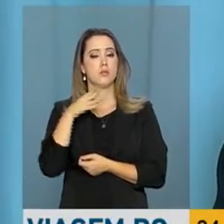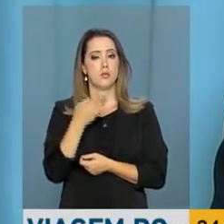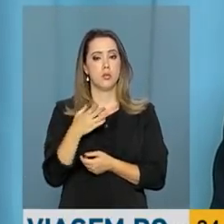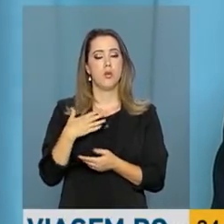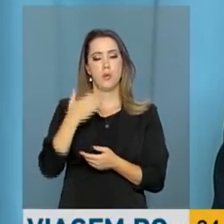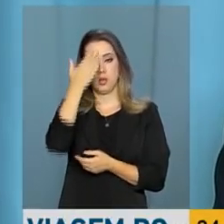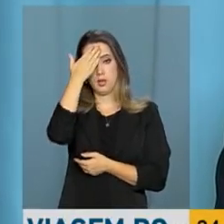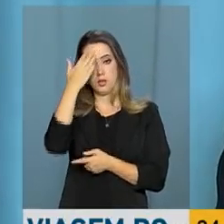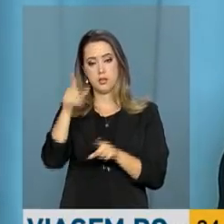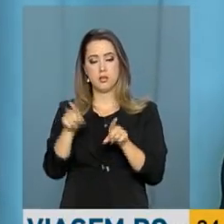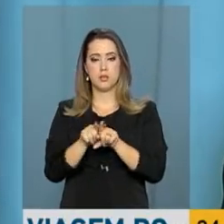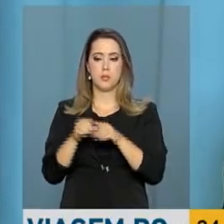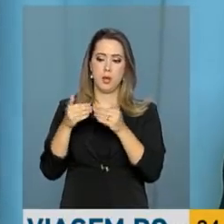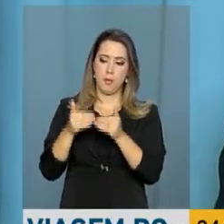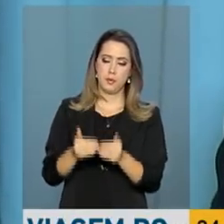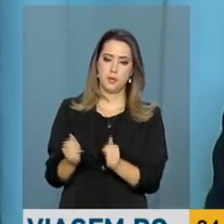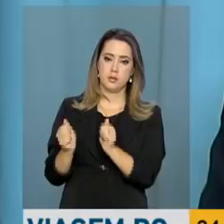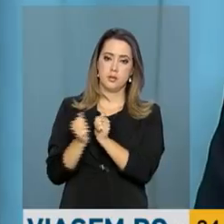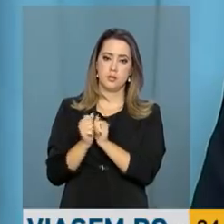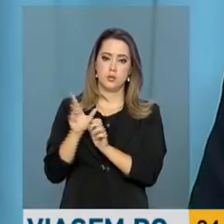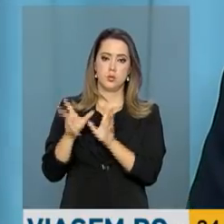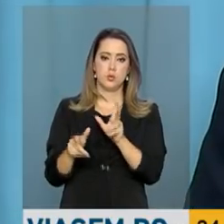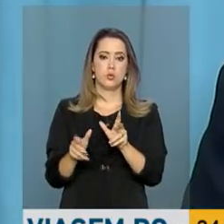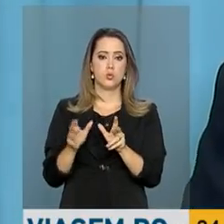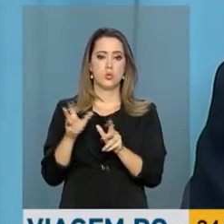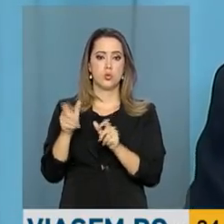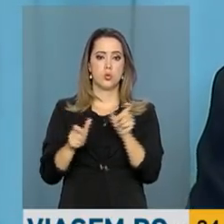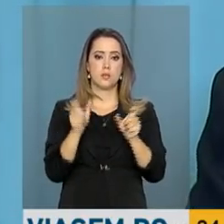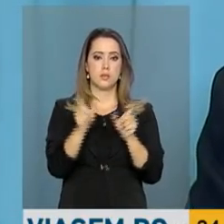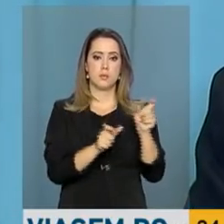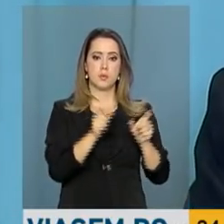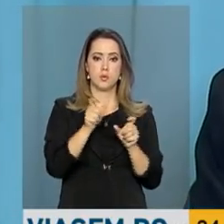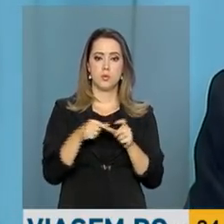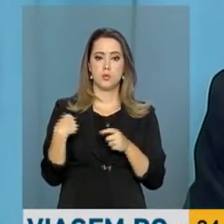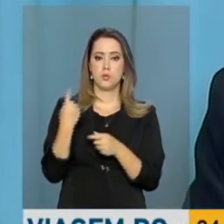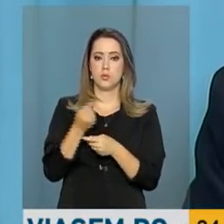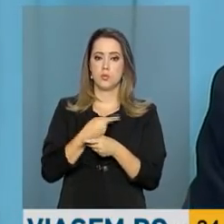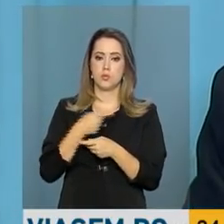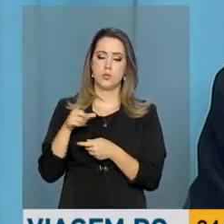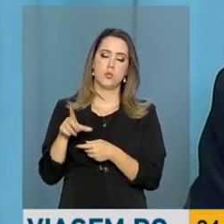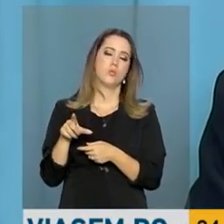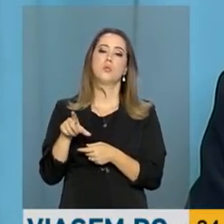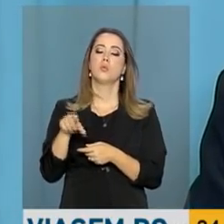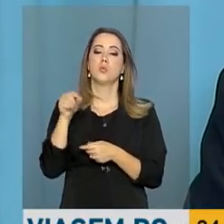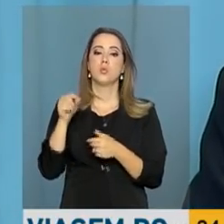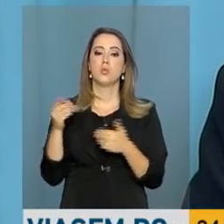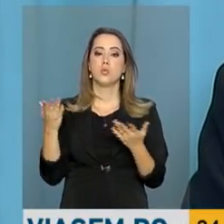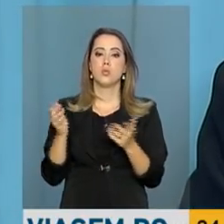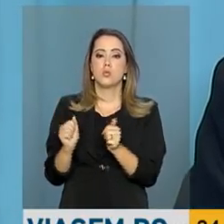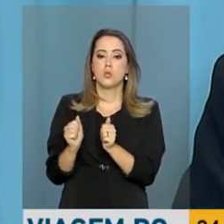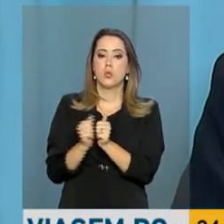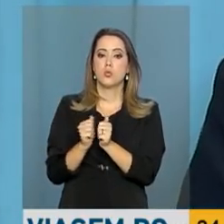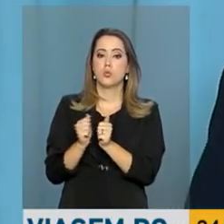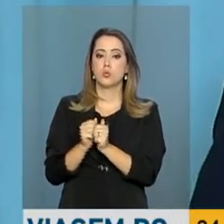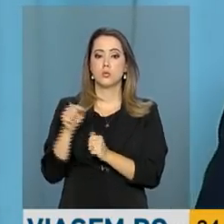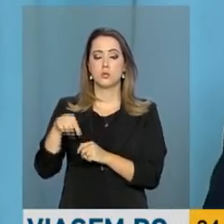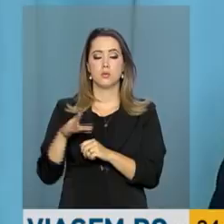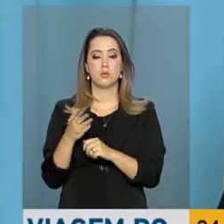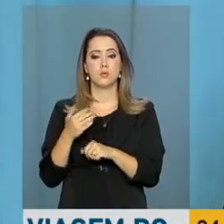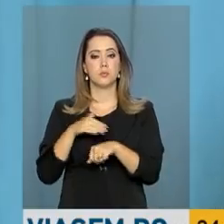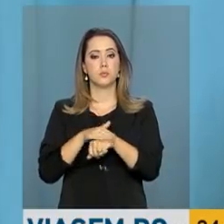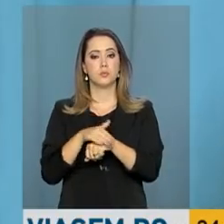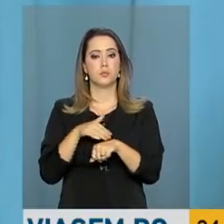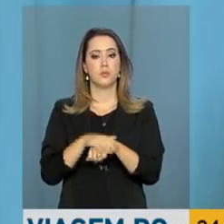a presença de todos aqueles que nos distinguem nesta noite.